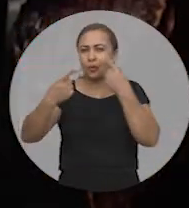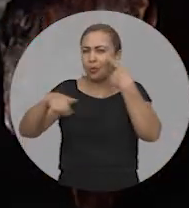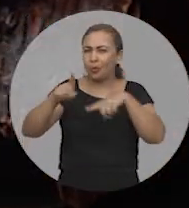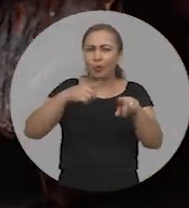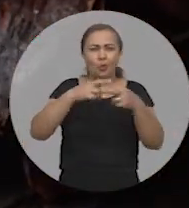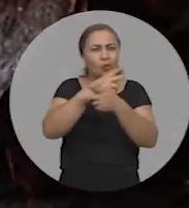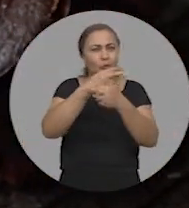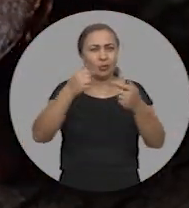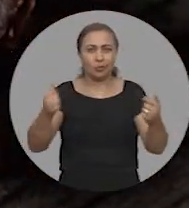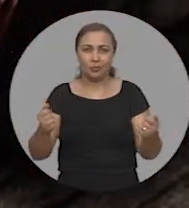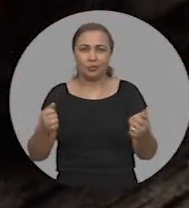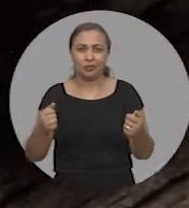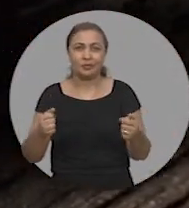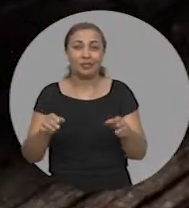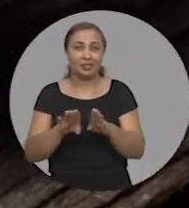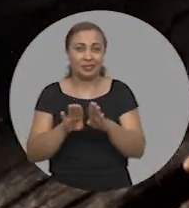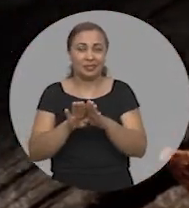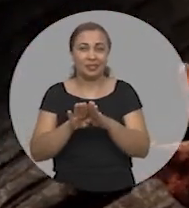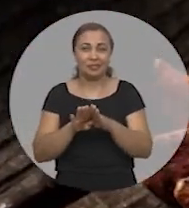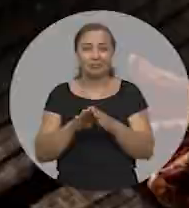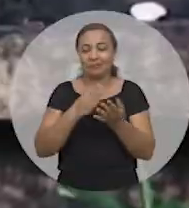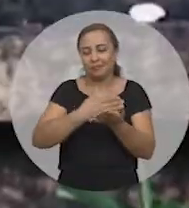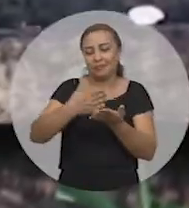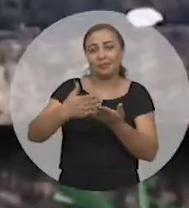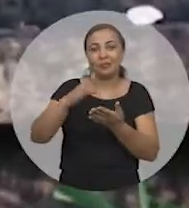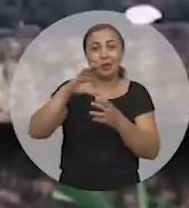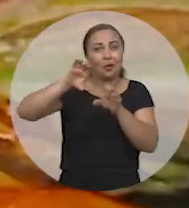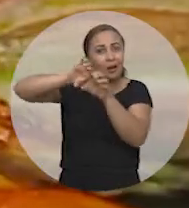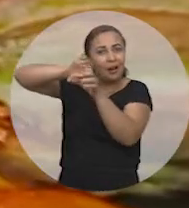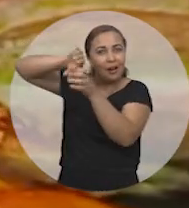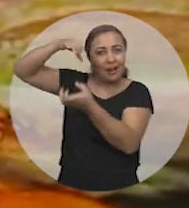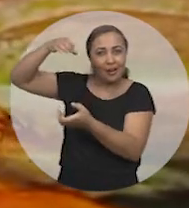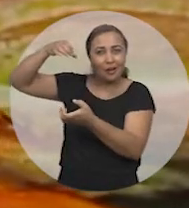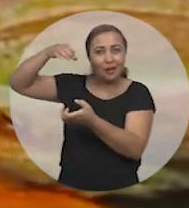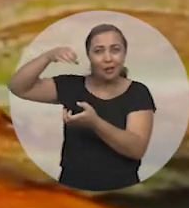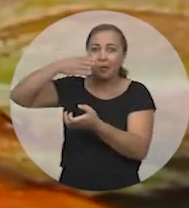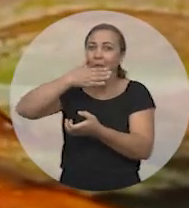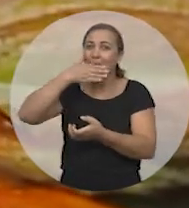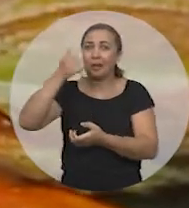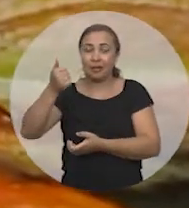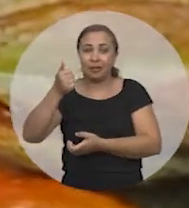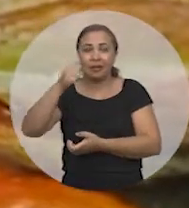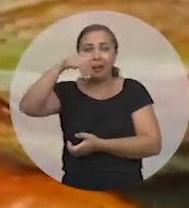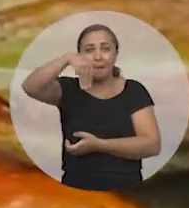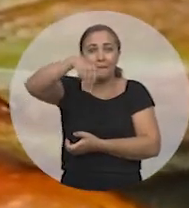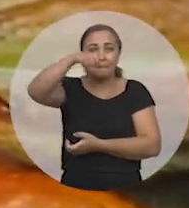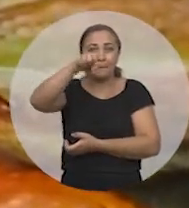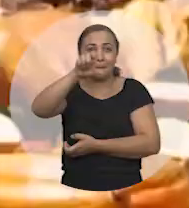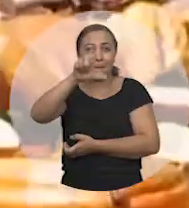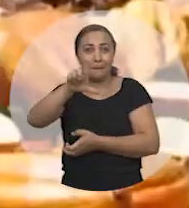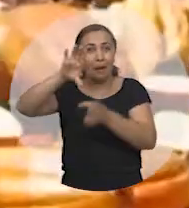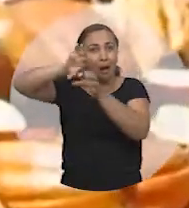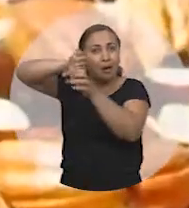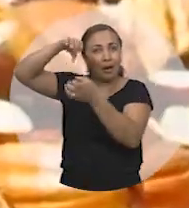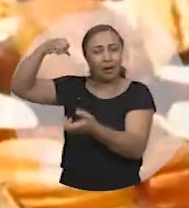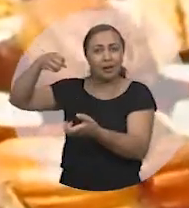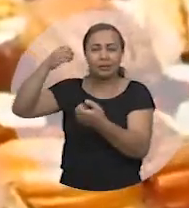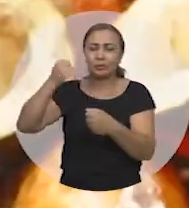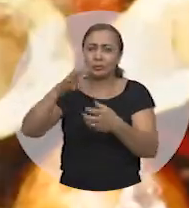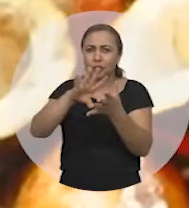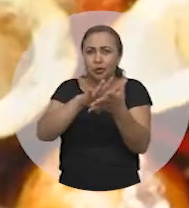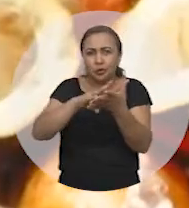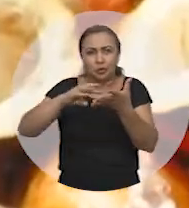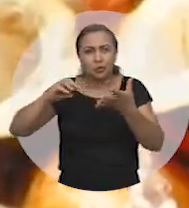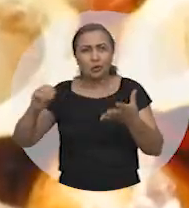geléias e muitos outros produtos além disso a partir do cacau ou melhor do mel de cacau